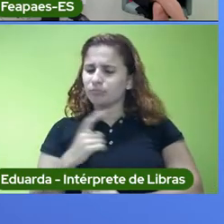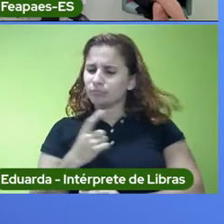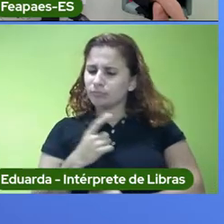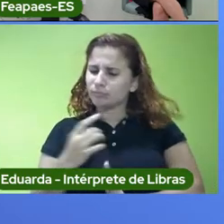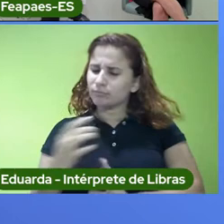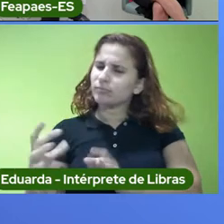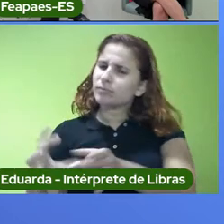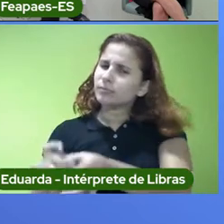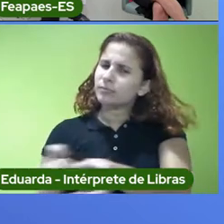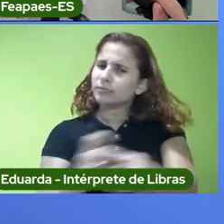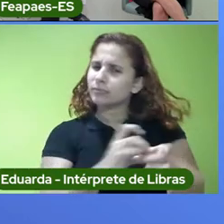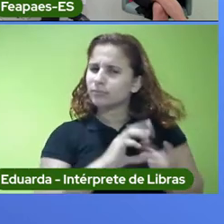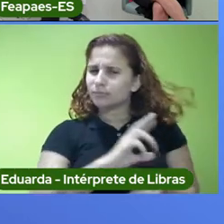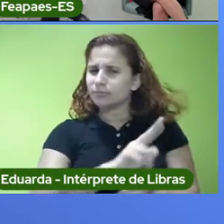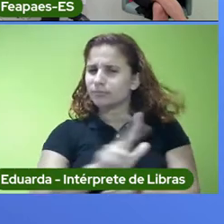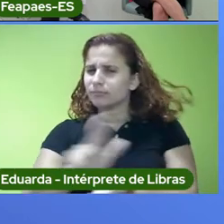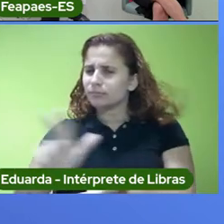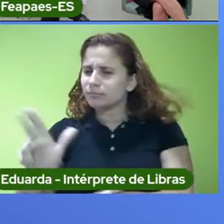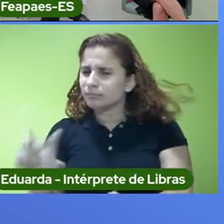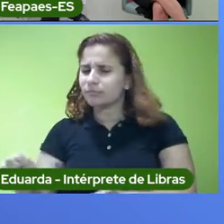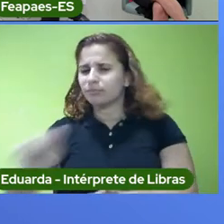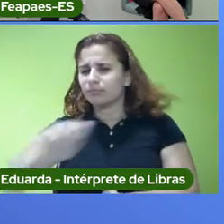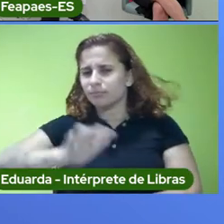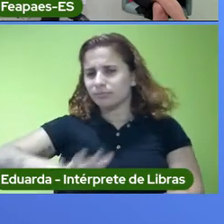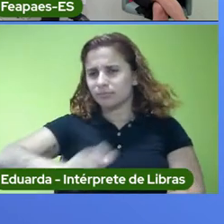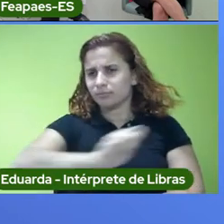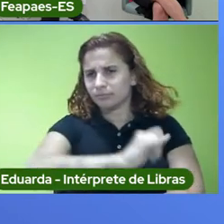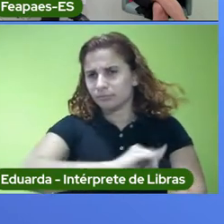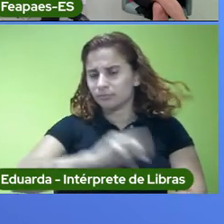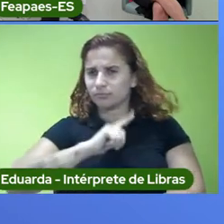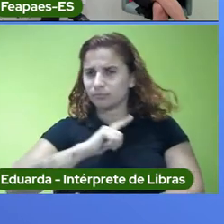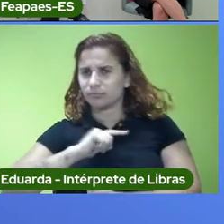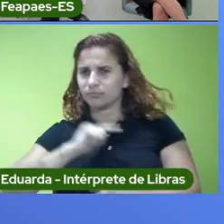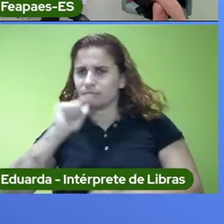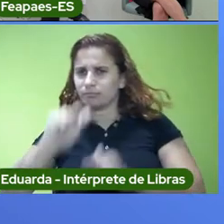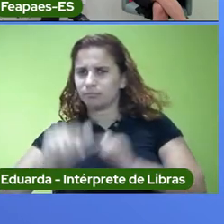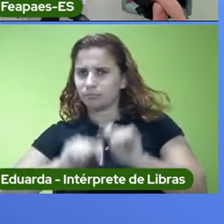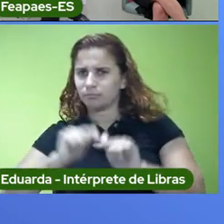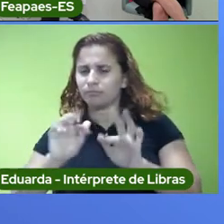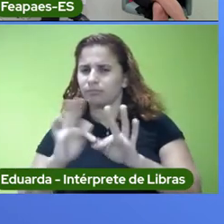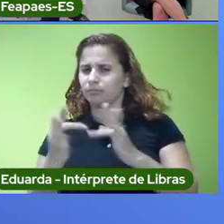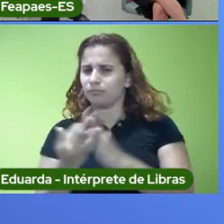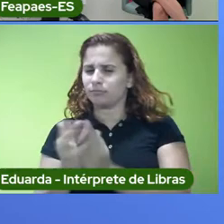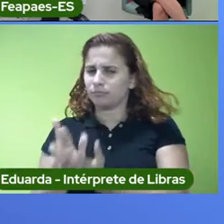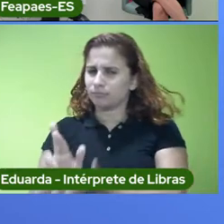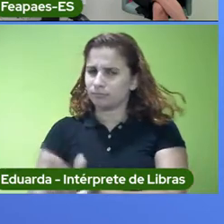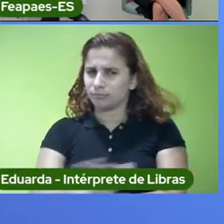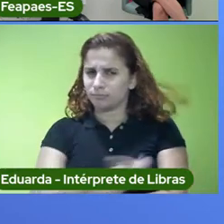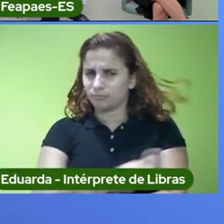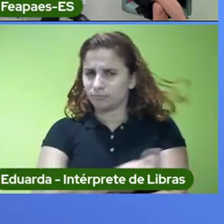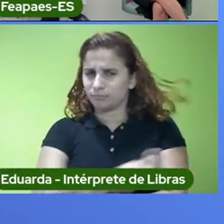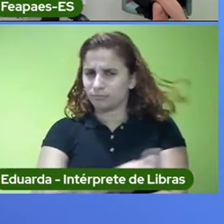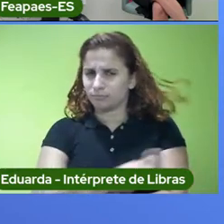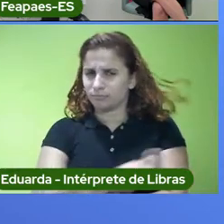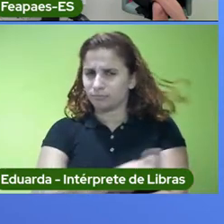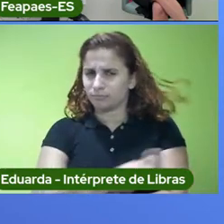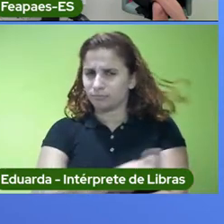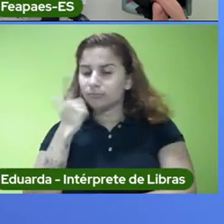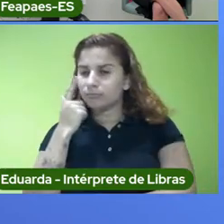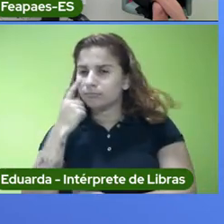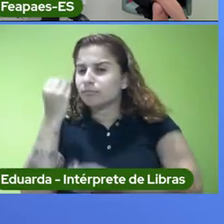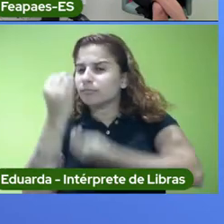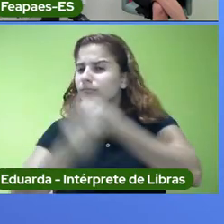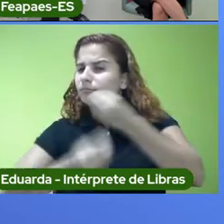o perfil, fazer esse trabalho com as famílias e também entender um pouco como é que é a dinâmica de mercado de trabalho ali